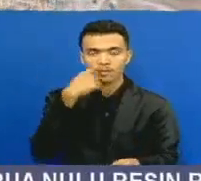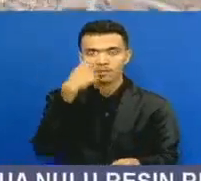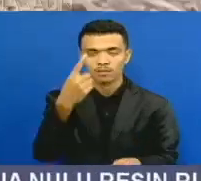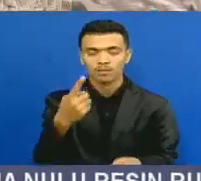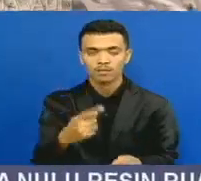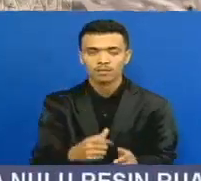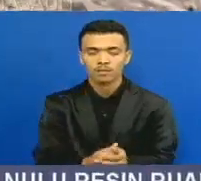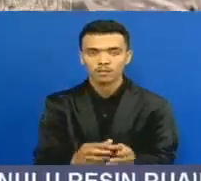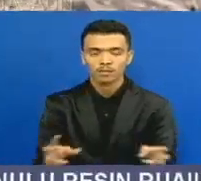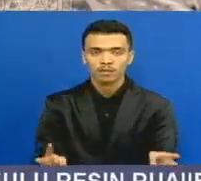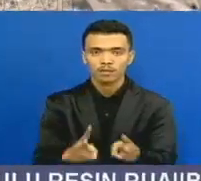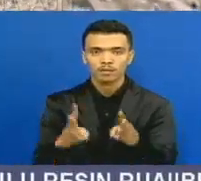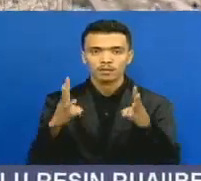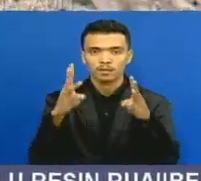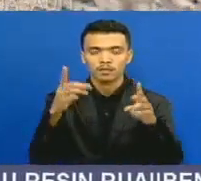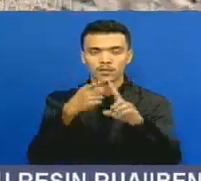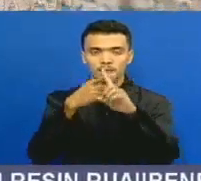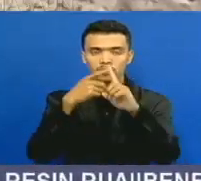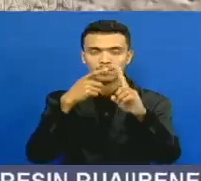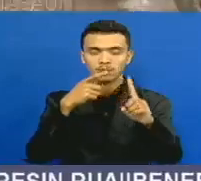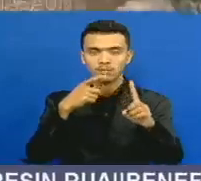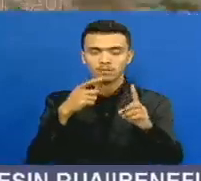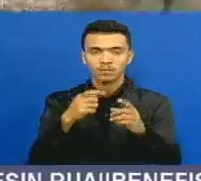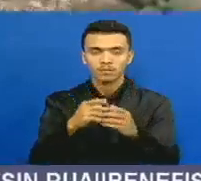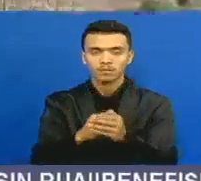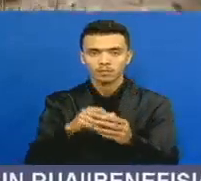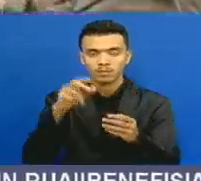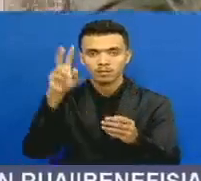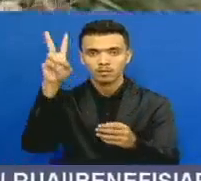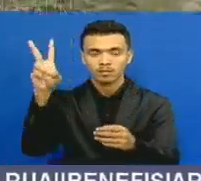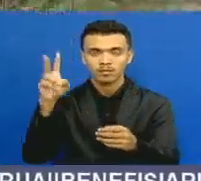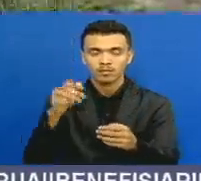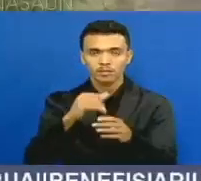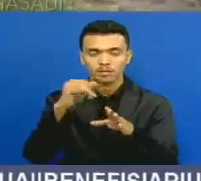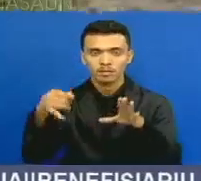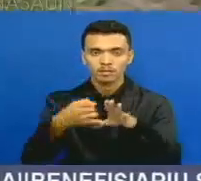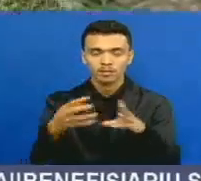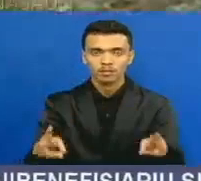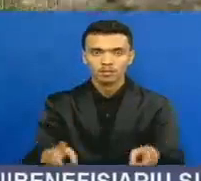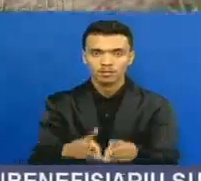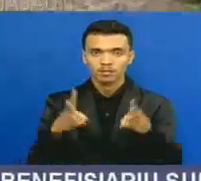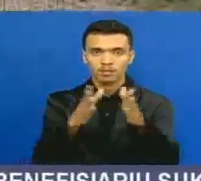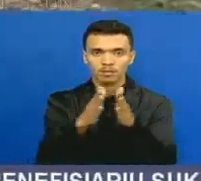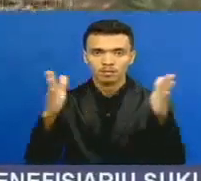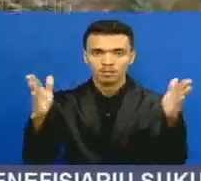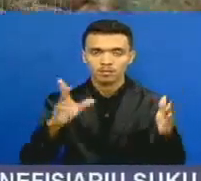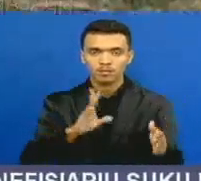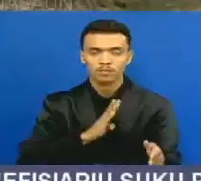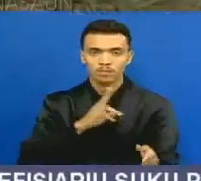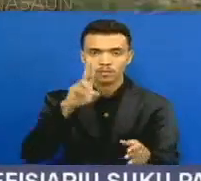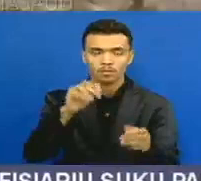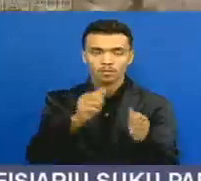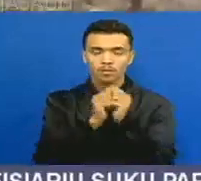hateten estrada direção husi Kairabela to Kaisidu inclui estrada bot lanut Baucau hamutu